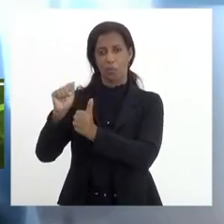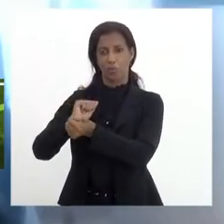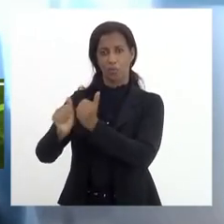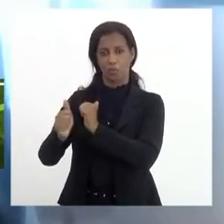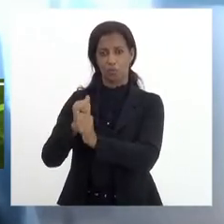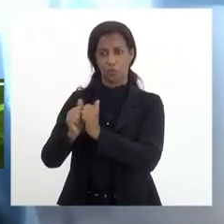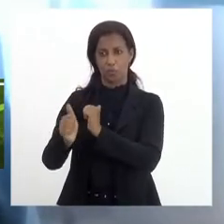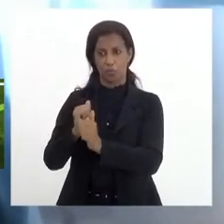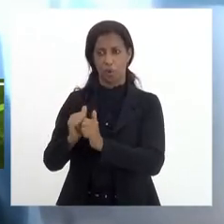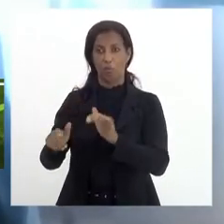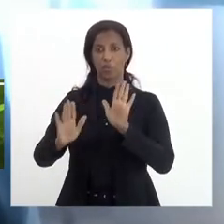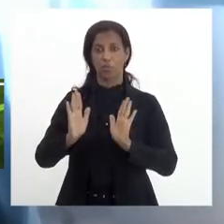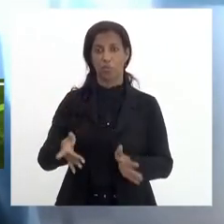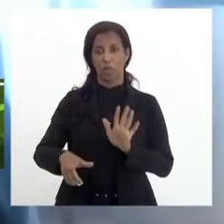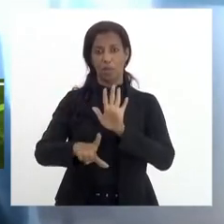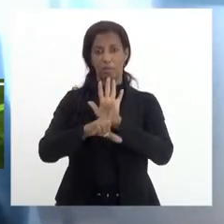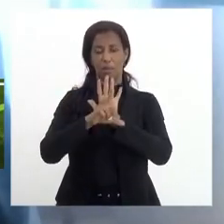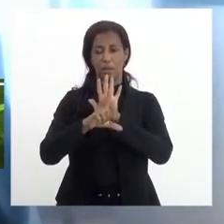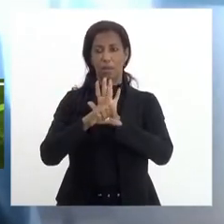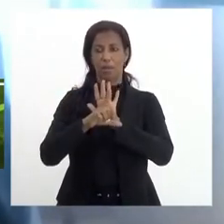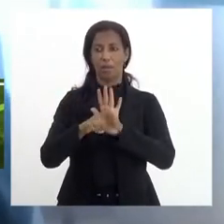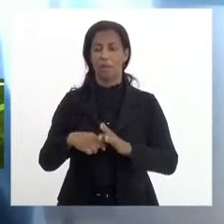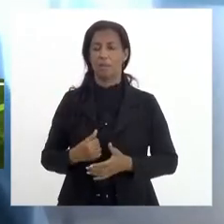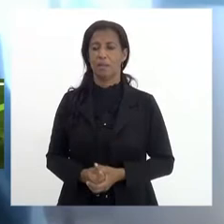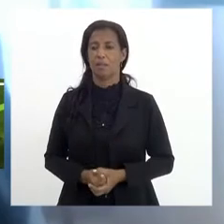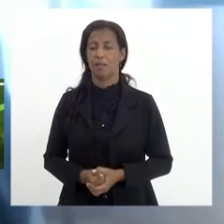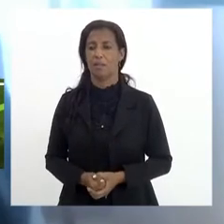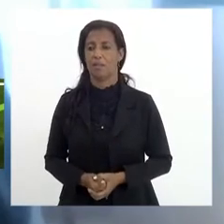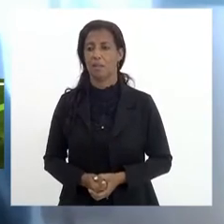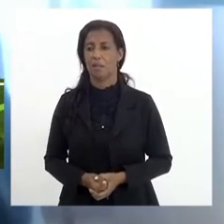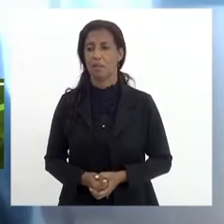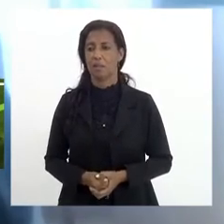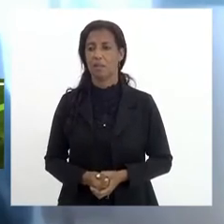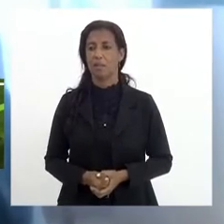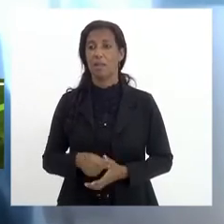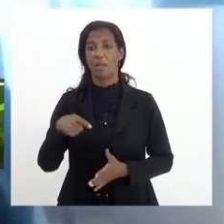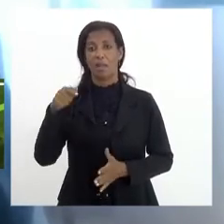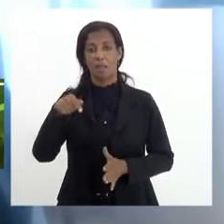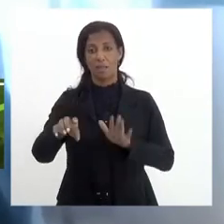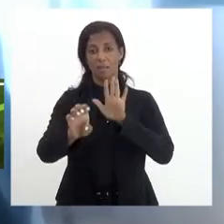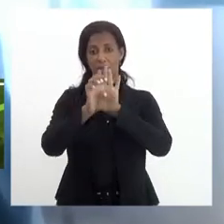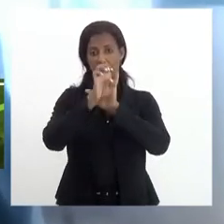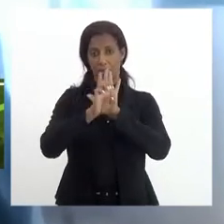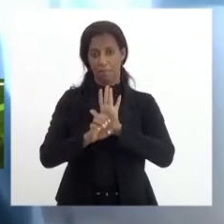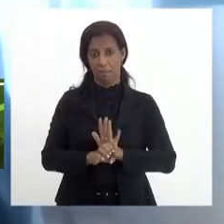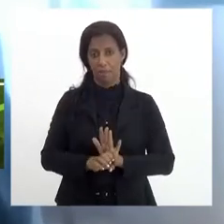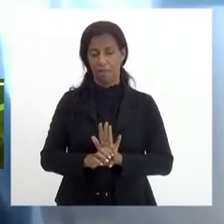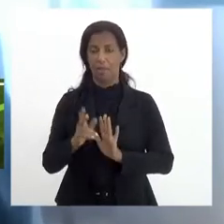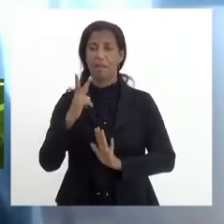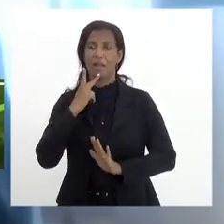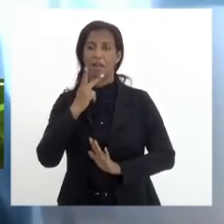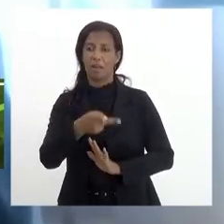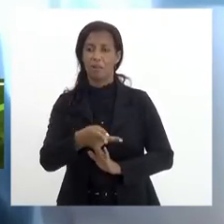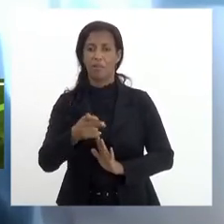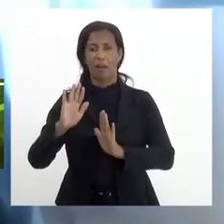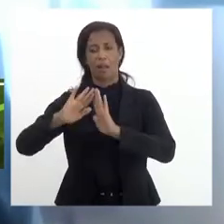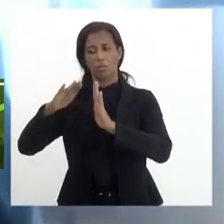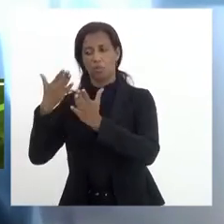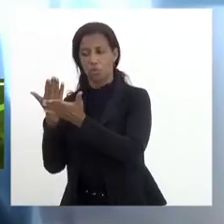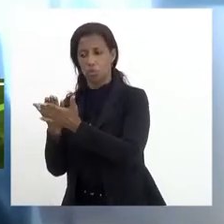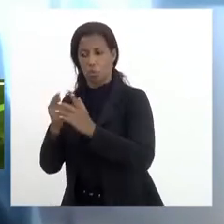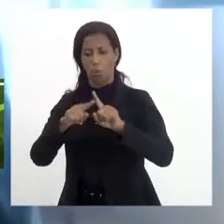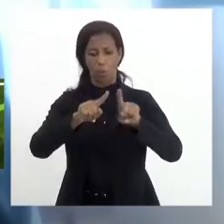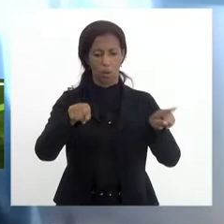isso já é uma lei existente. Essa emenda, ele fala de escolas,